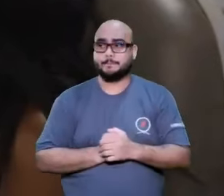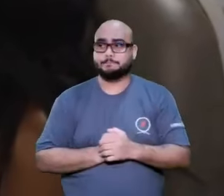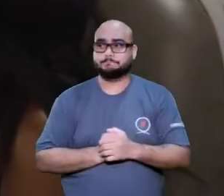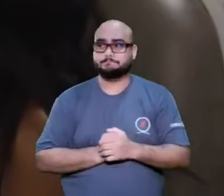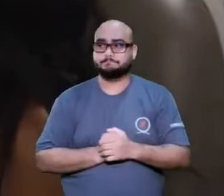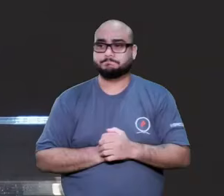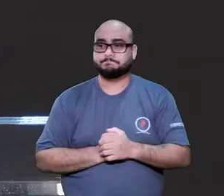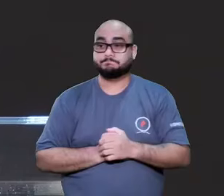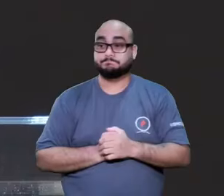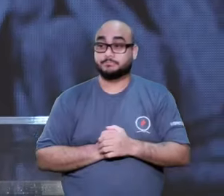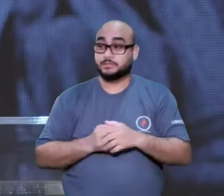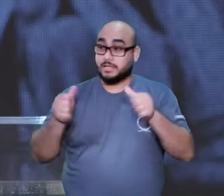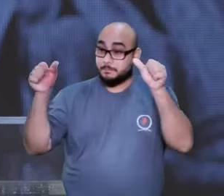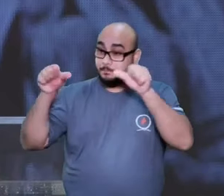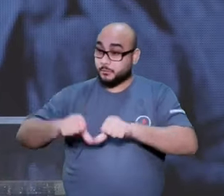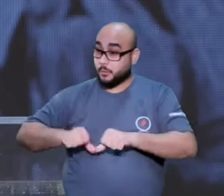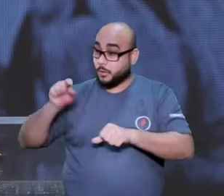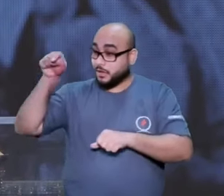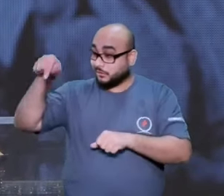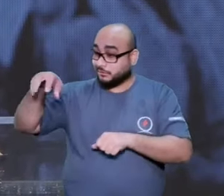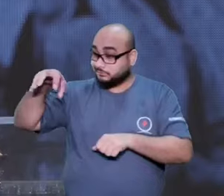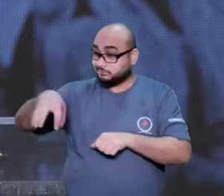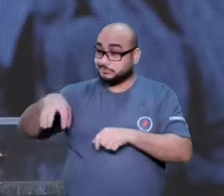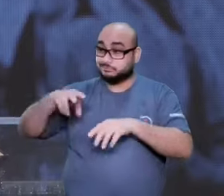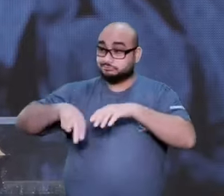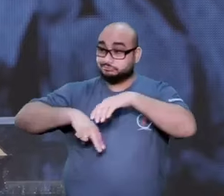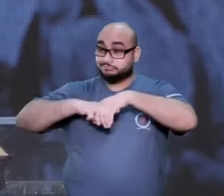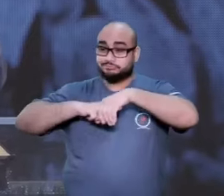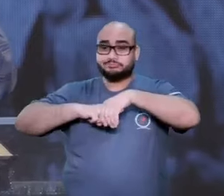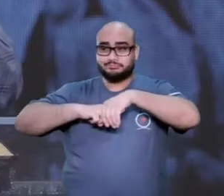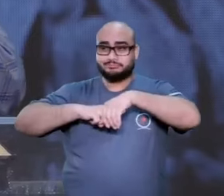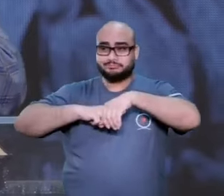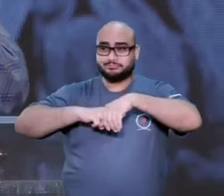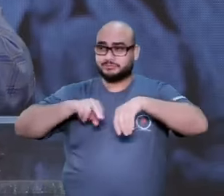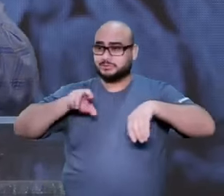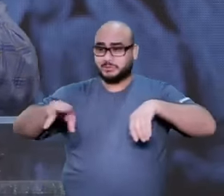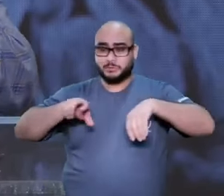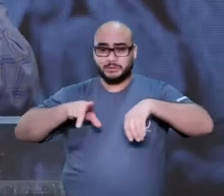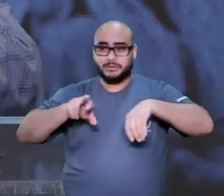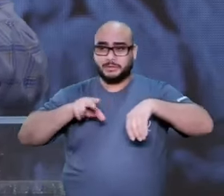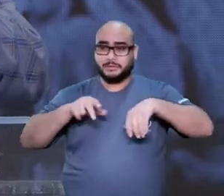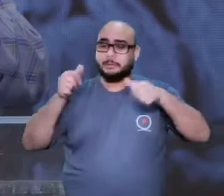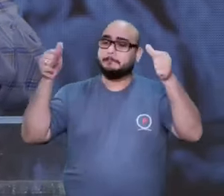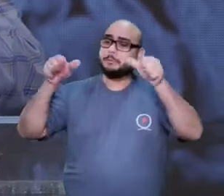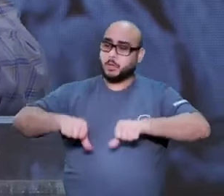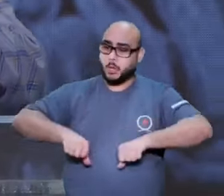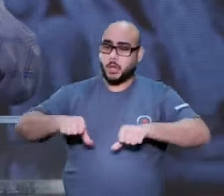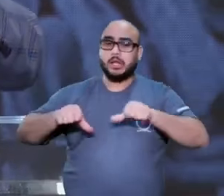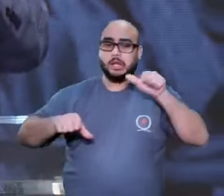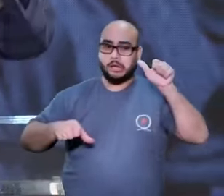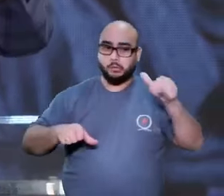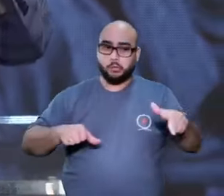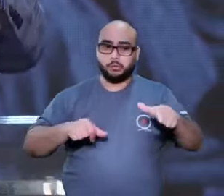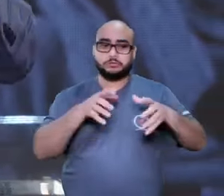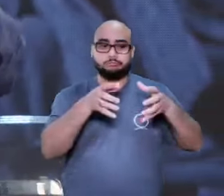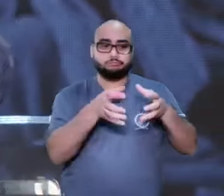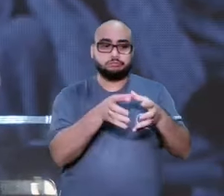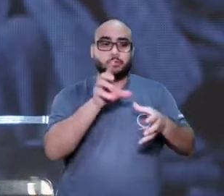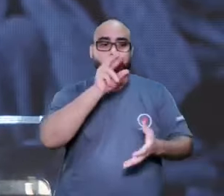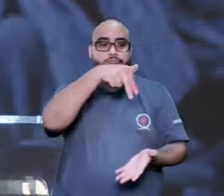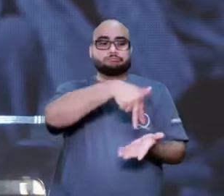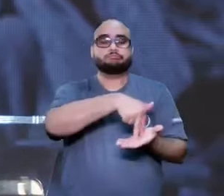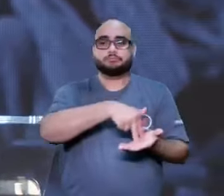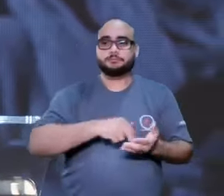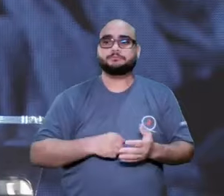é aquele que vai para debaixo do Barro o pior defunto é aquele que fica sobre a